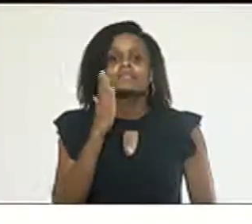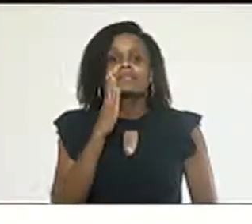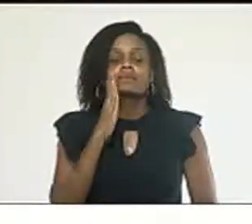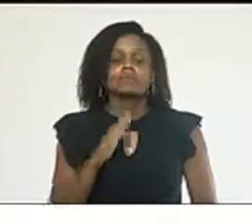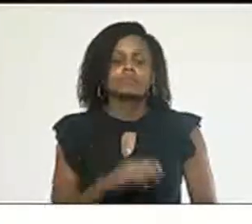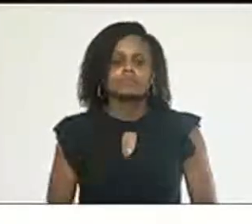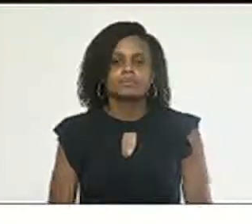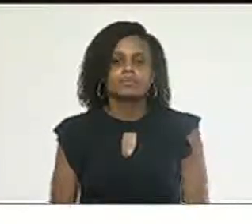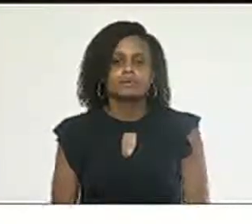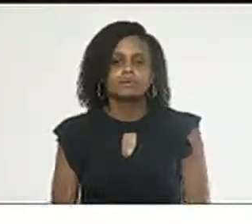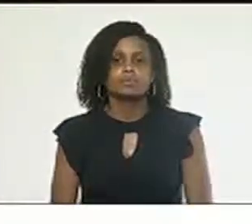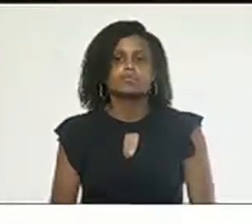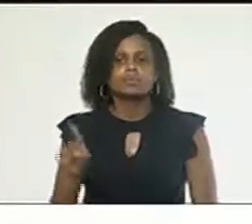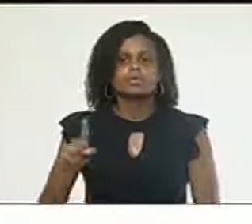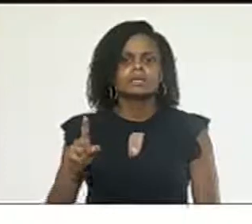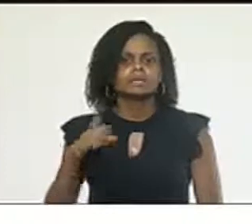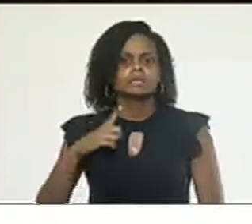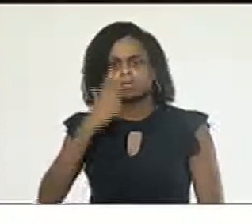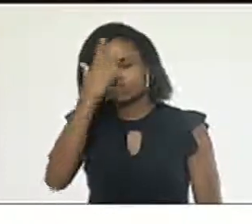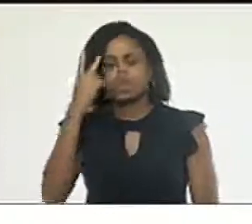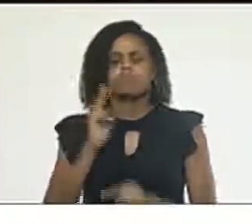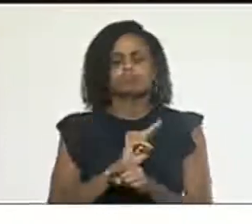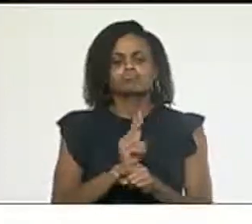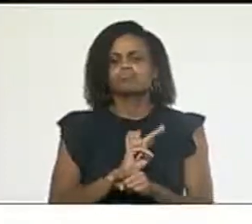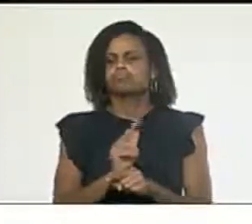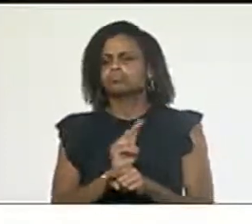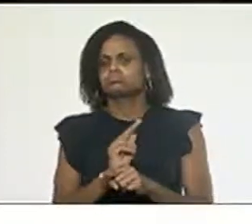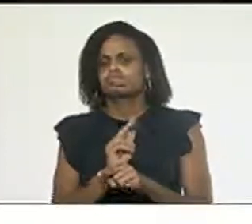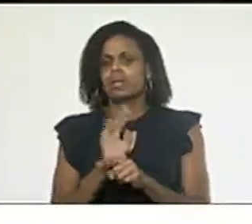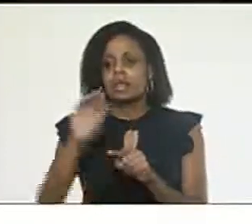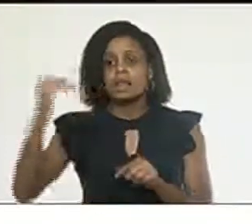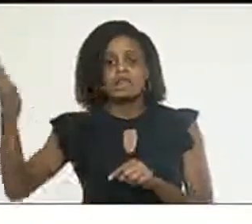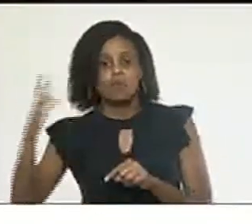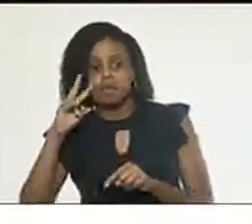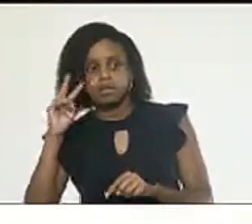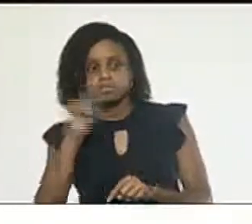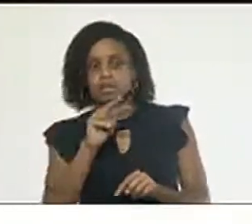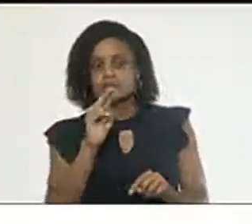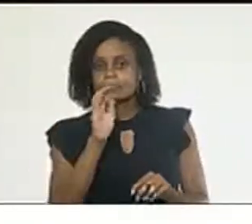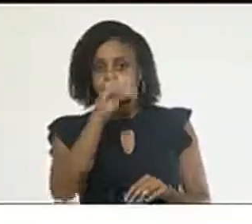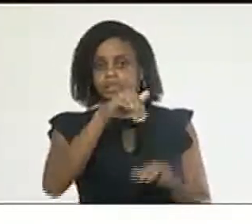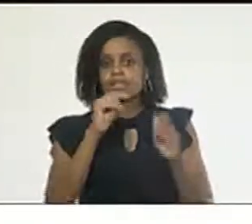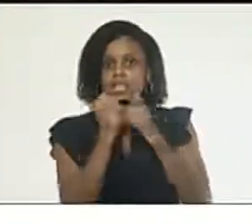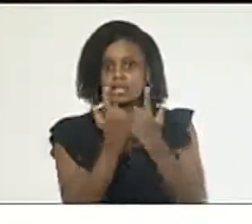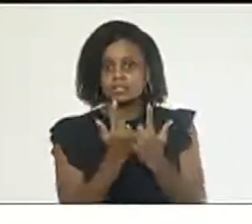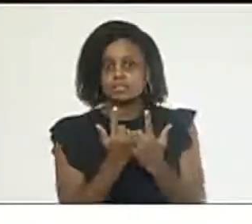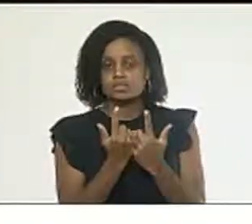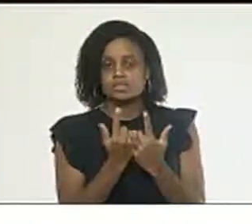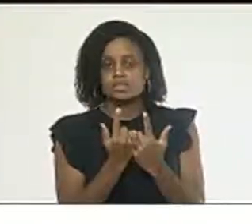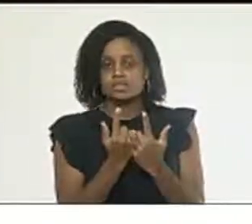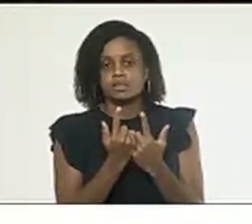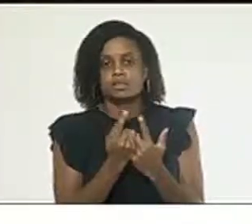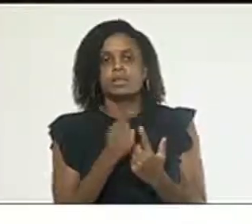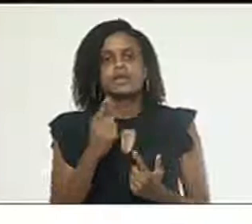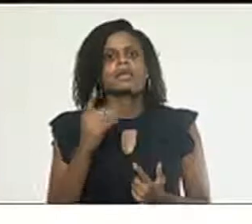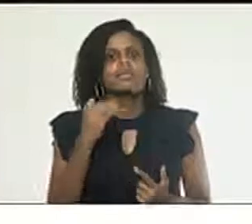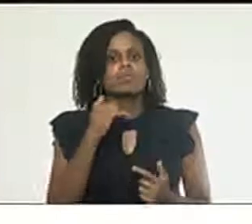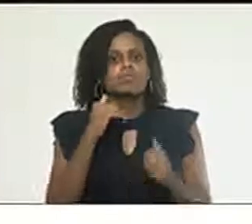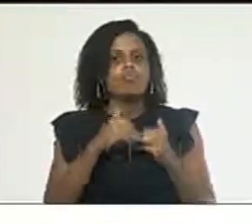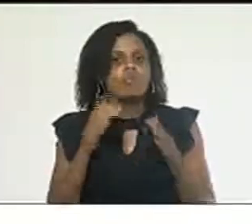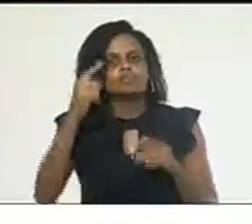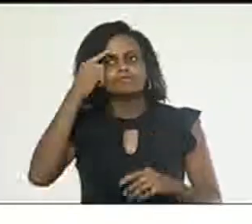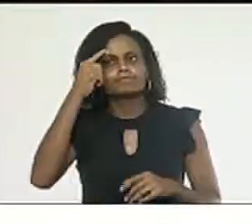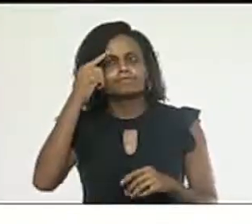sendo olhado lá de fora para cá, então ele vai começar a pensar duas ou